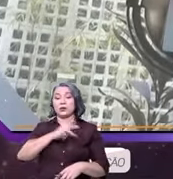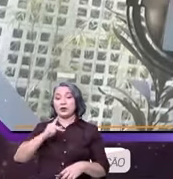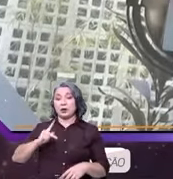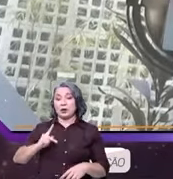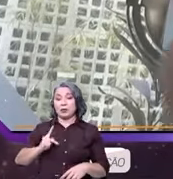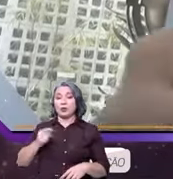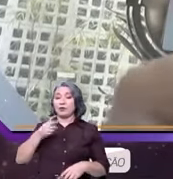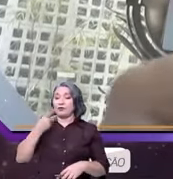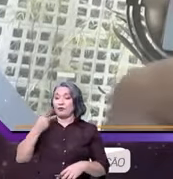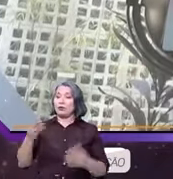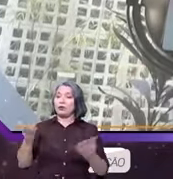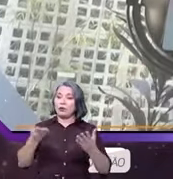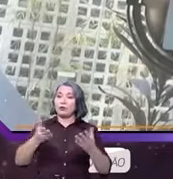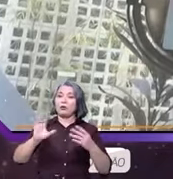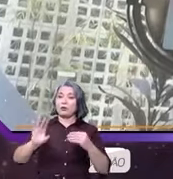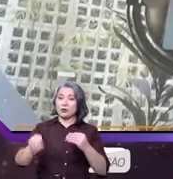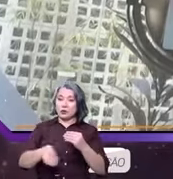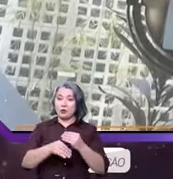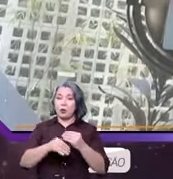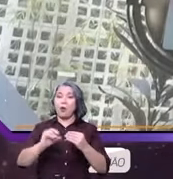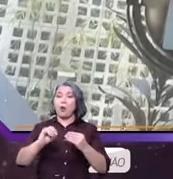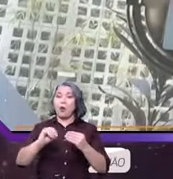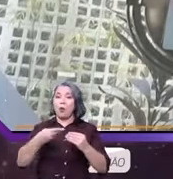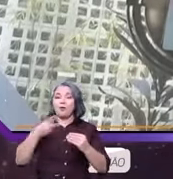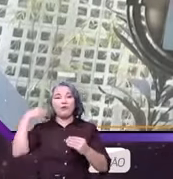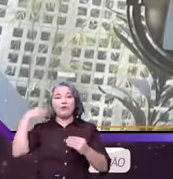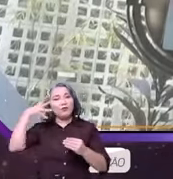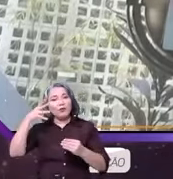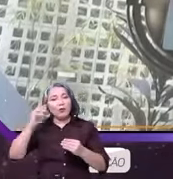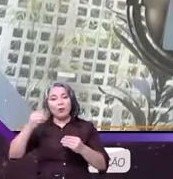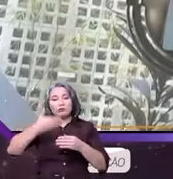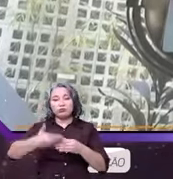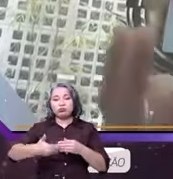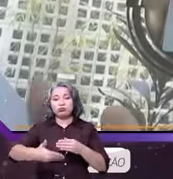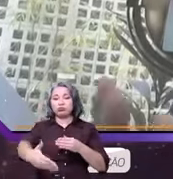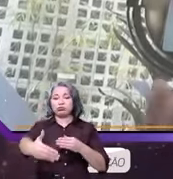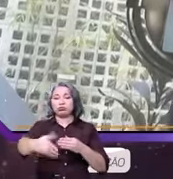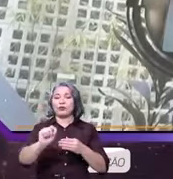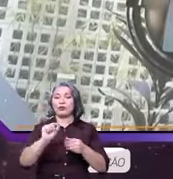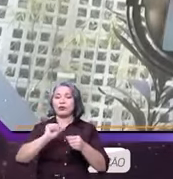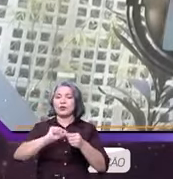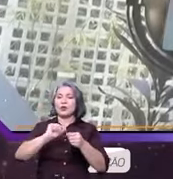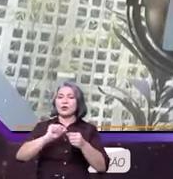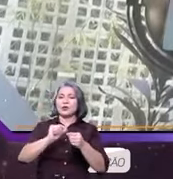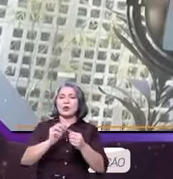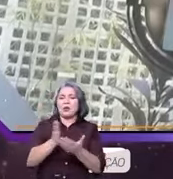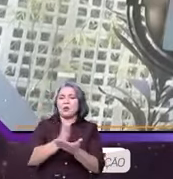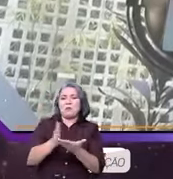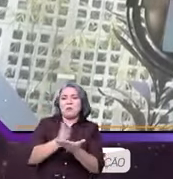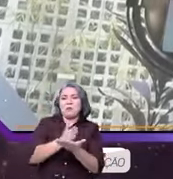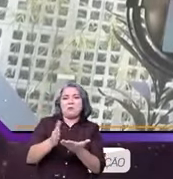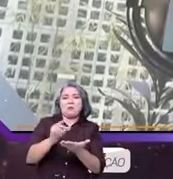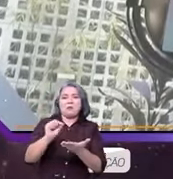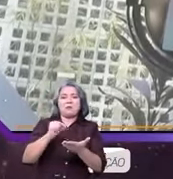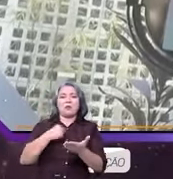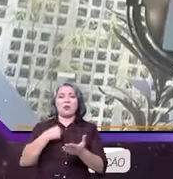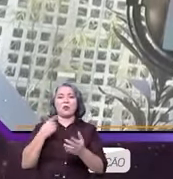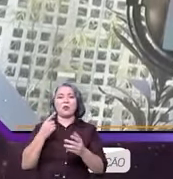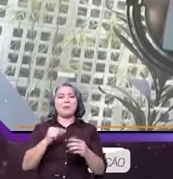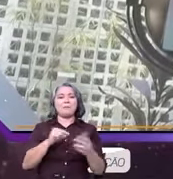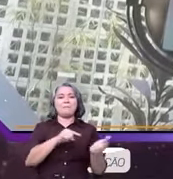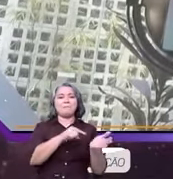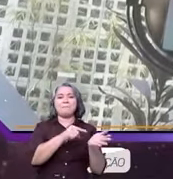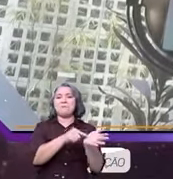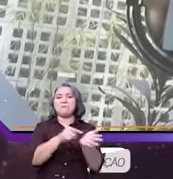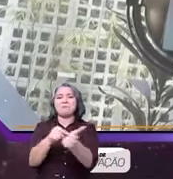colocação. O senhor gostaria de dar prosseguimento e aí, na sequência, fazer algum apontamento. O senhor fique à